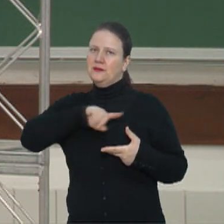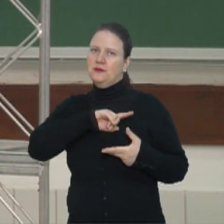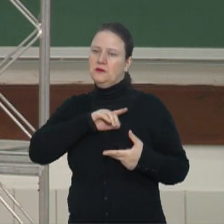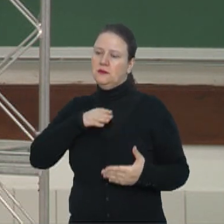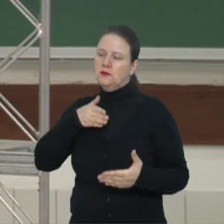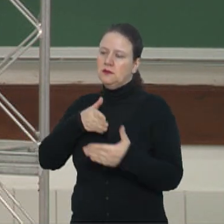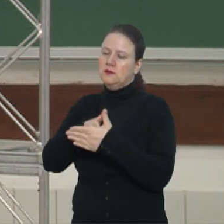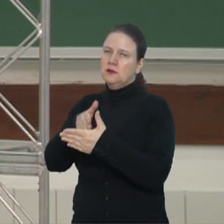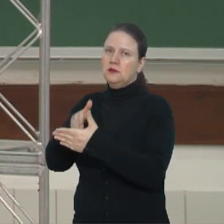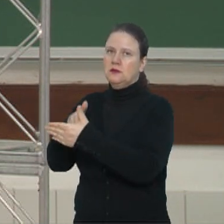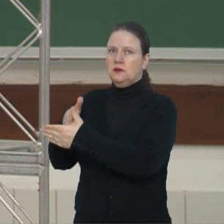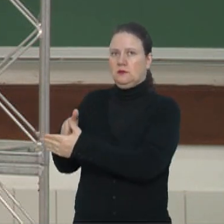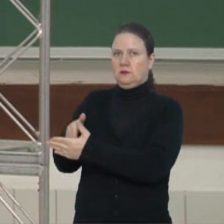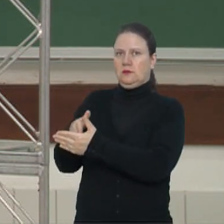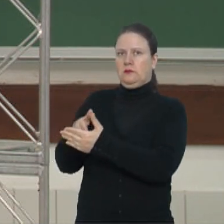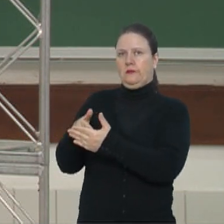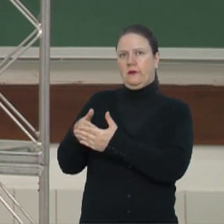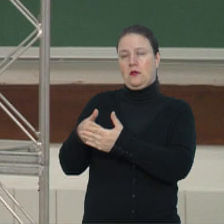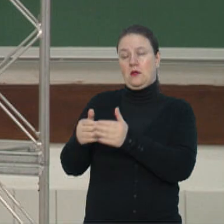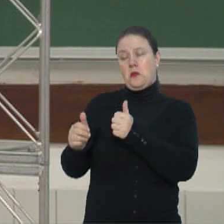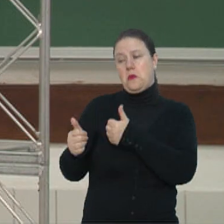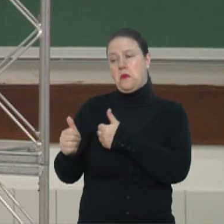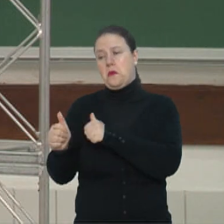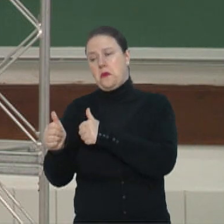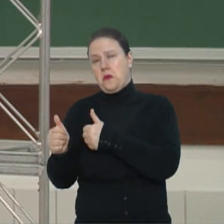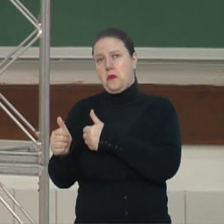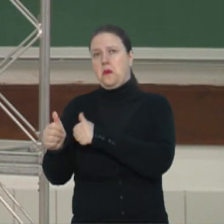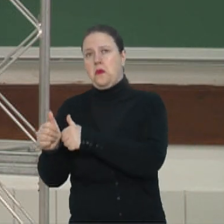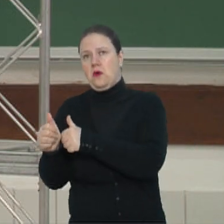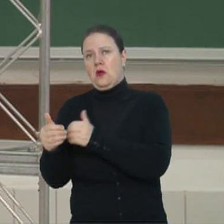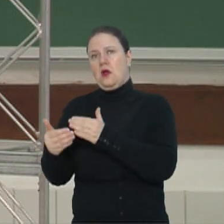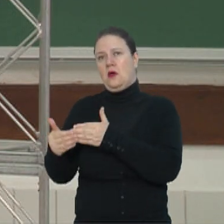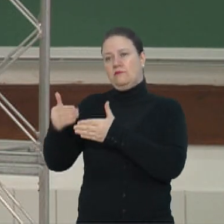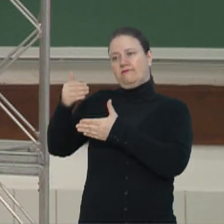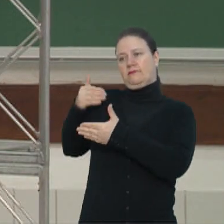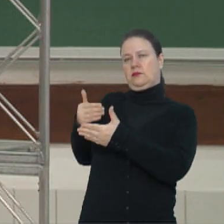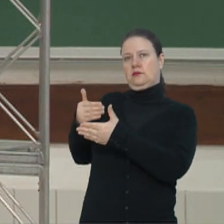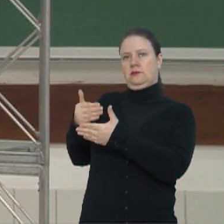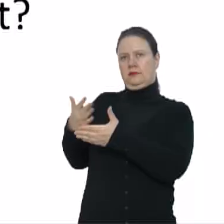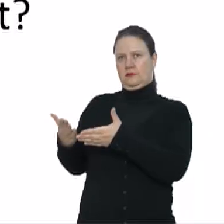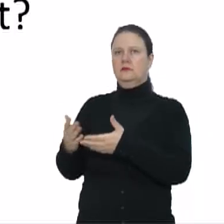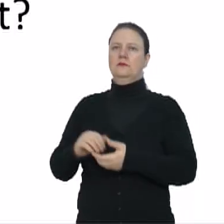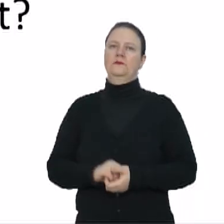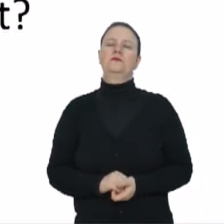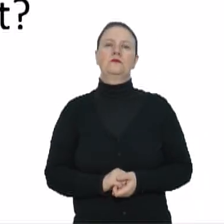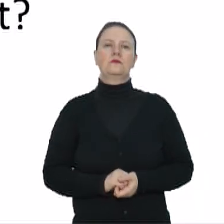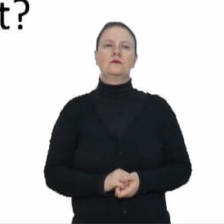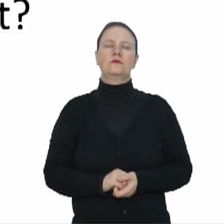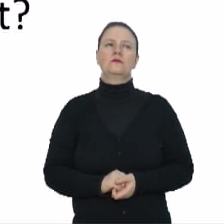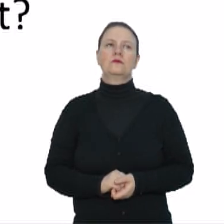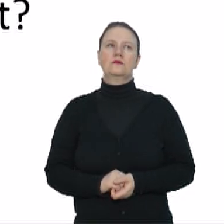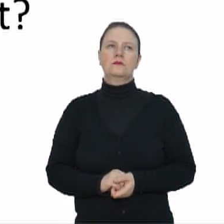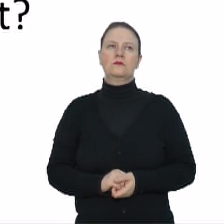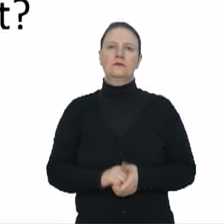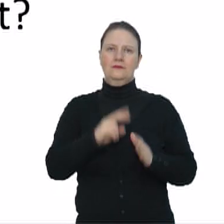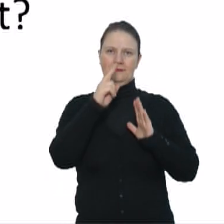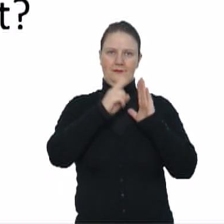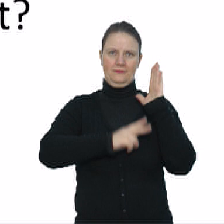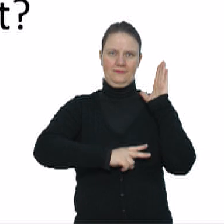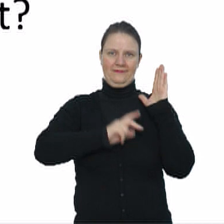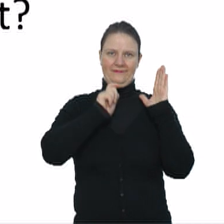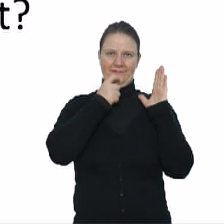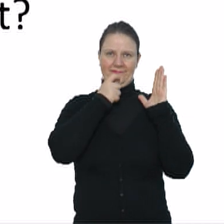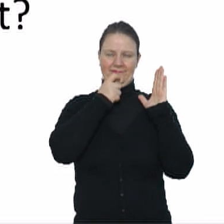a seguir o exemplo ou ficamos aquém do exemplo. Nesse caso, number three, what is the linking word in this